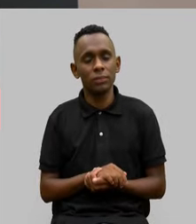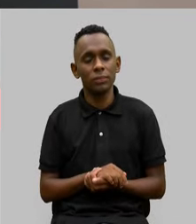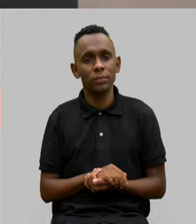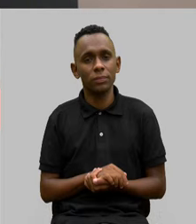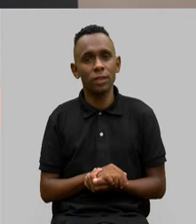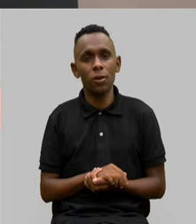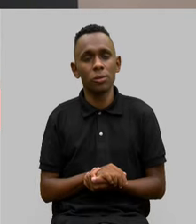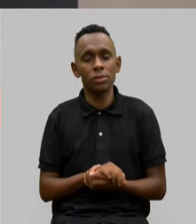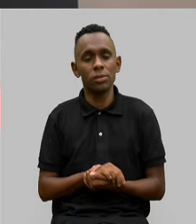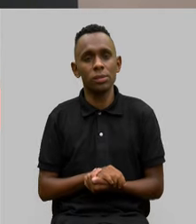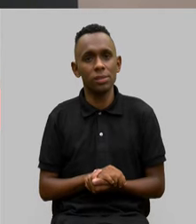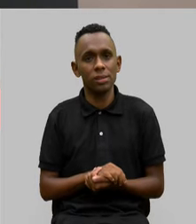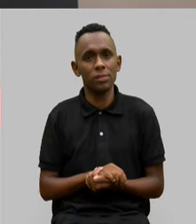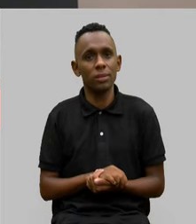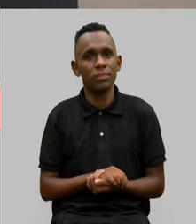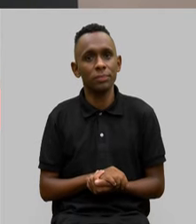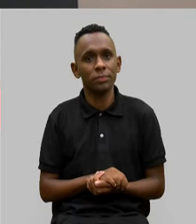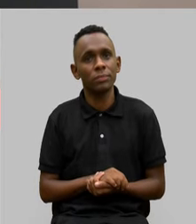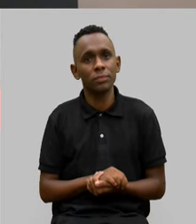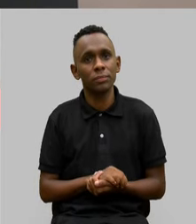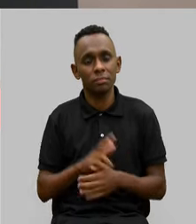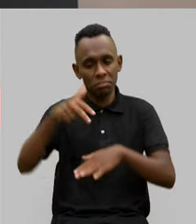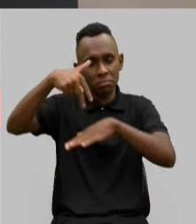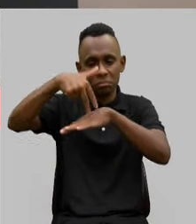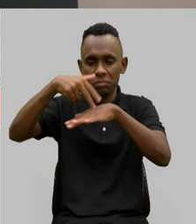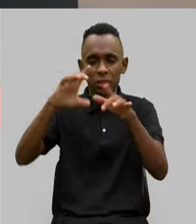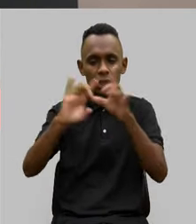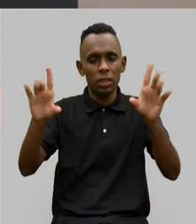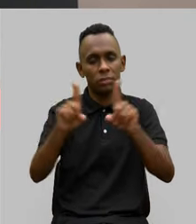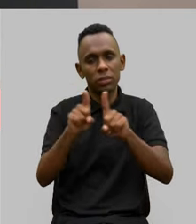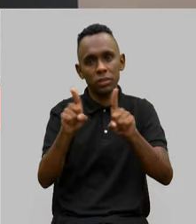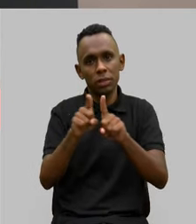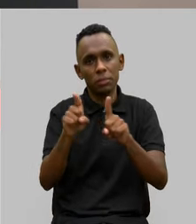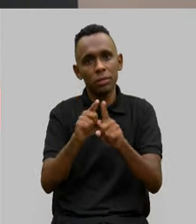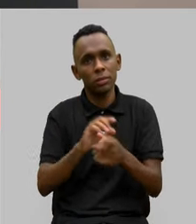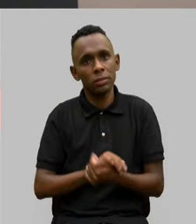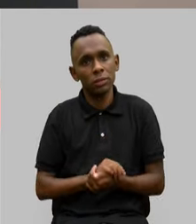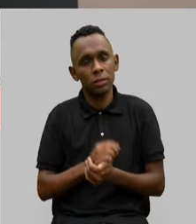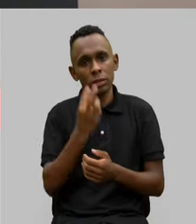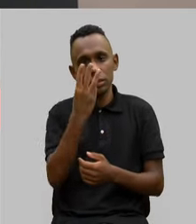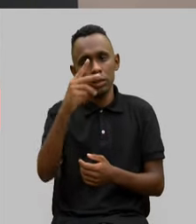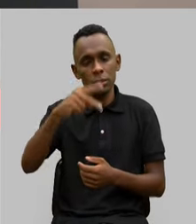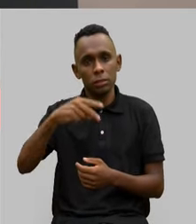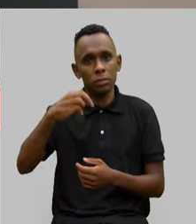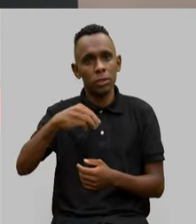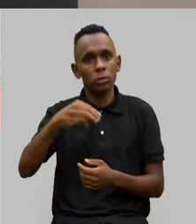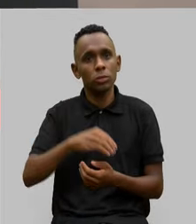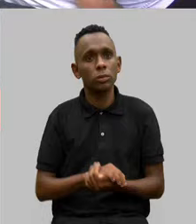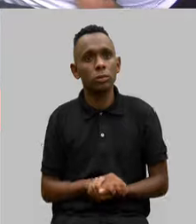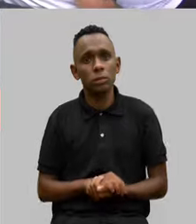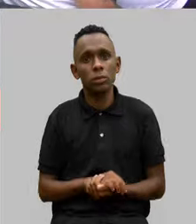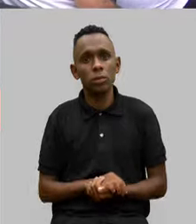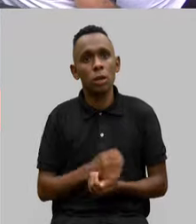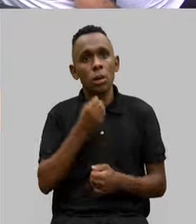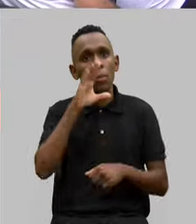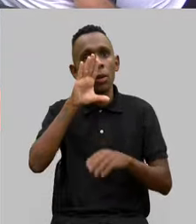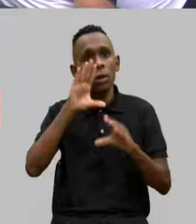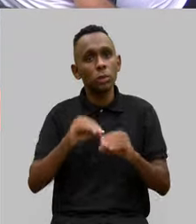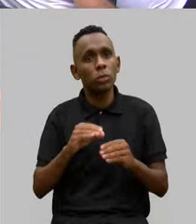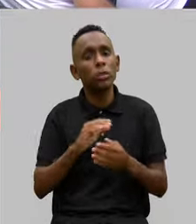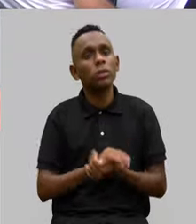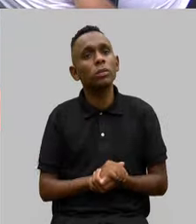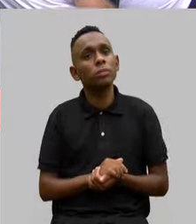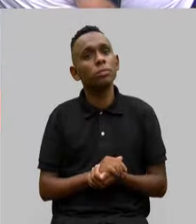Tribuna também fica a critério por favor trê minutos boa noite